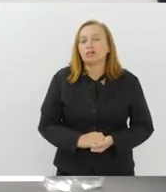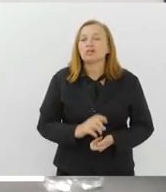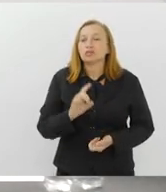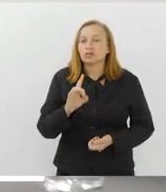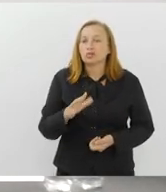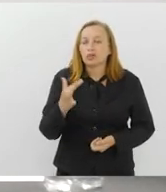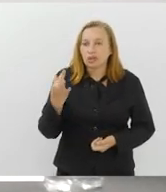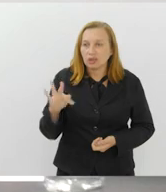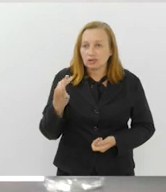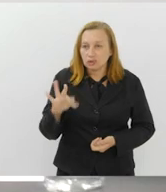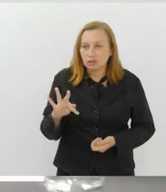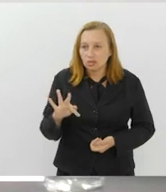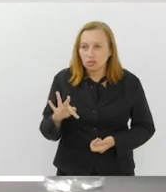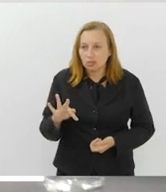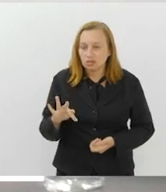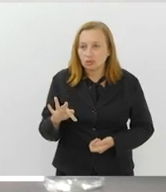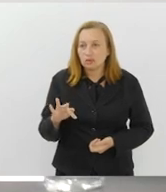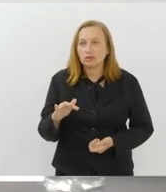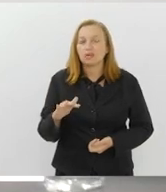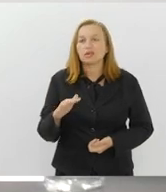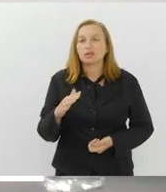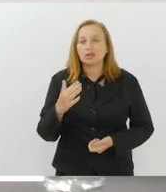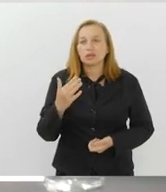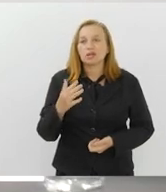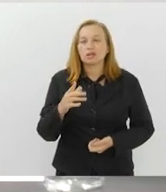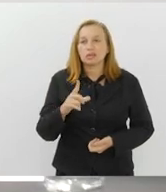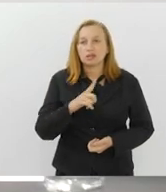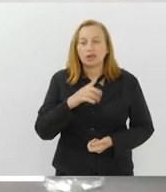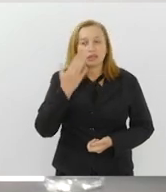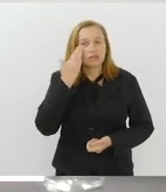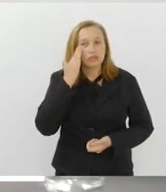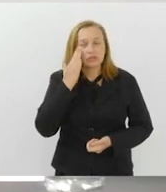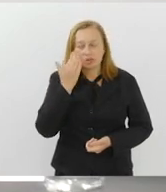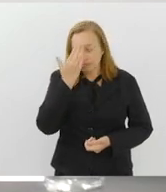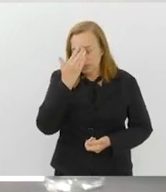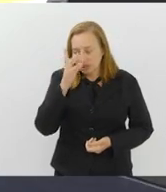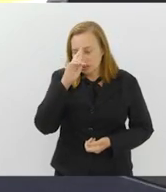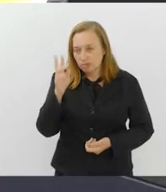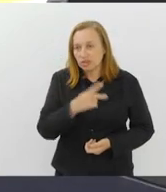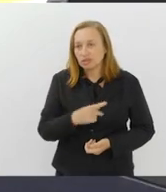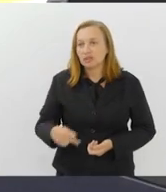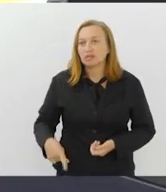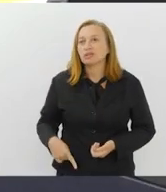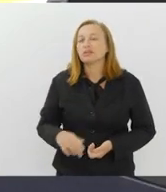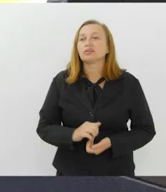dor gera compreensão. Obrigado, senhor presidente.